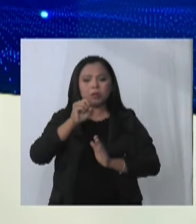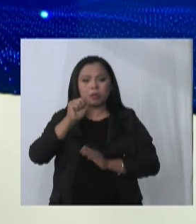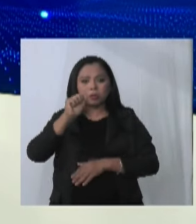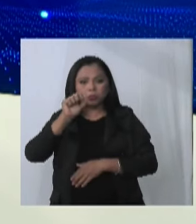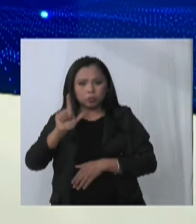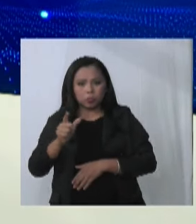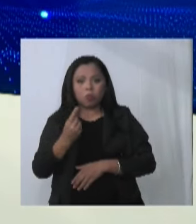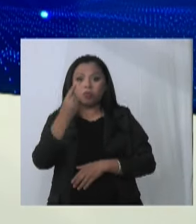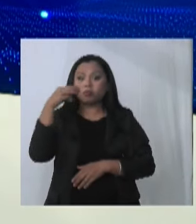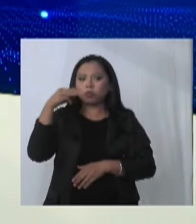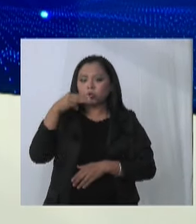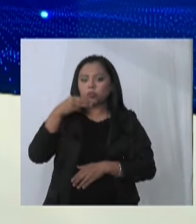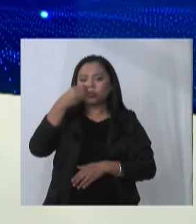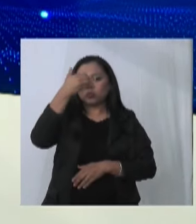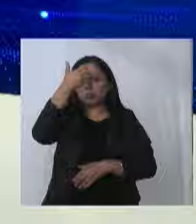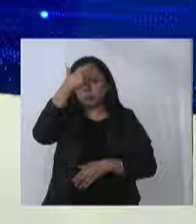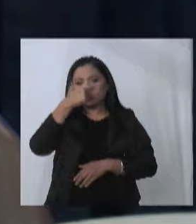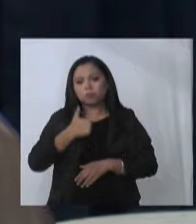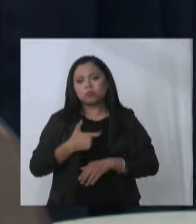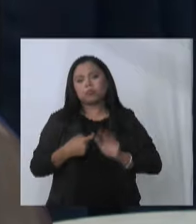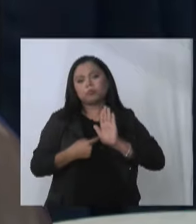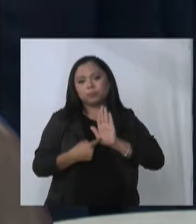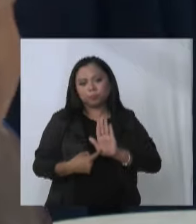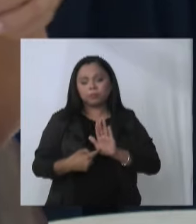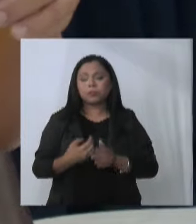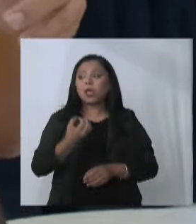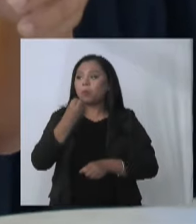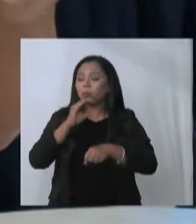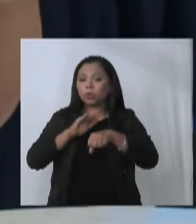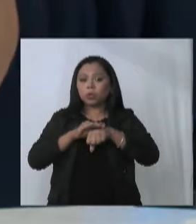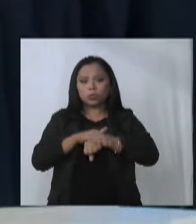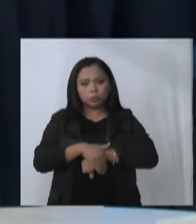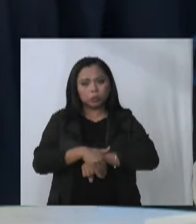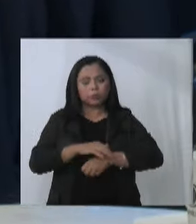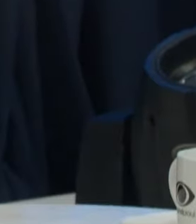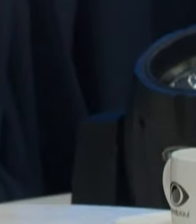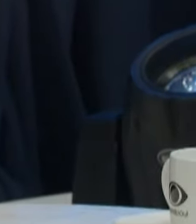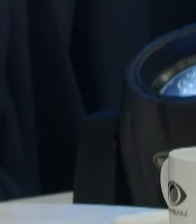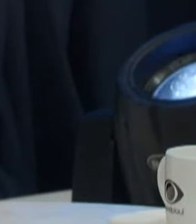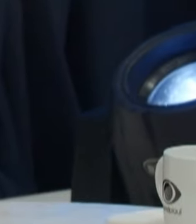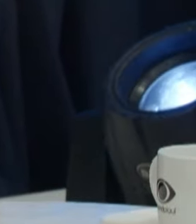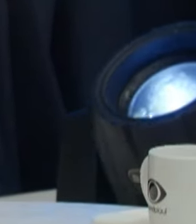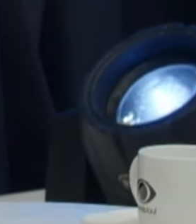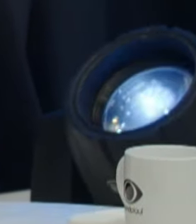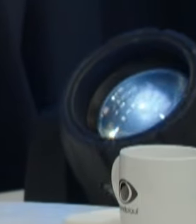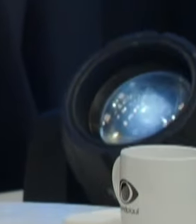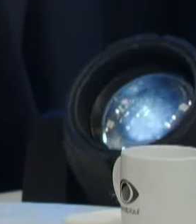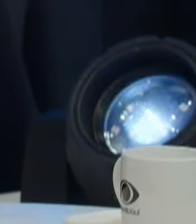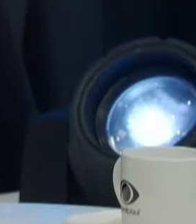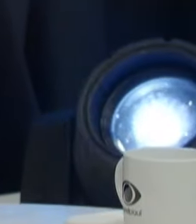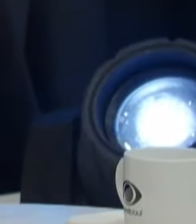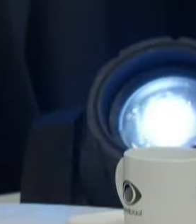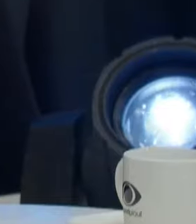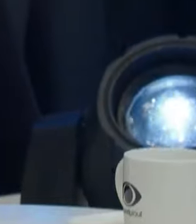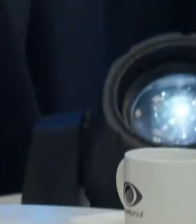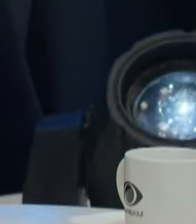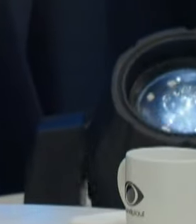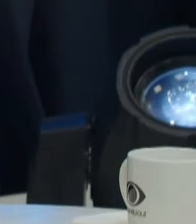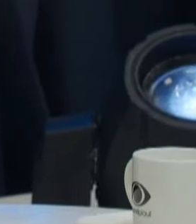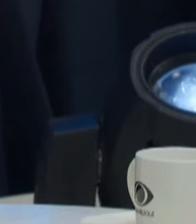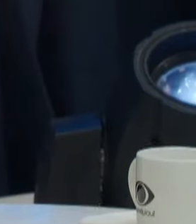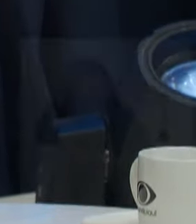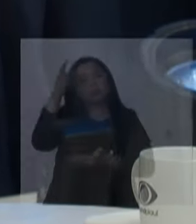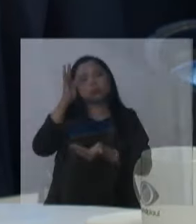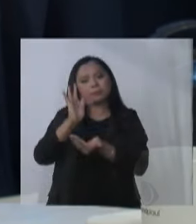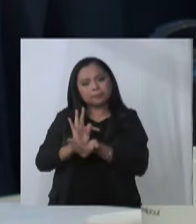um minuto a sua apresentação. Boa noite, candidato. 29 ali. Então, queria boa noite a todos os teresinenses. Boa noite a